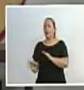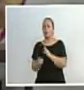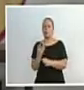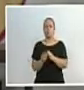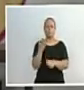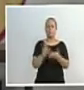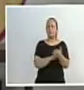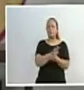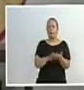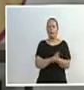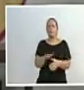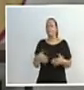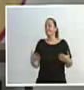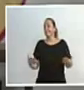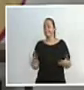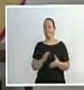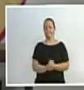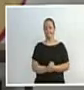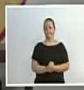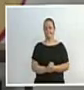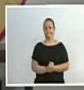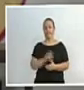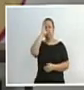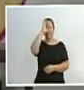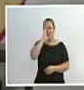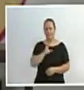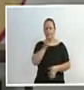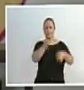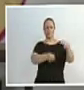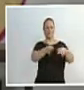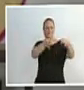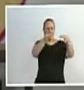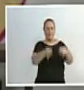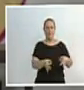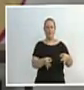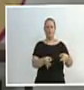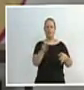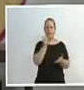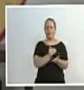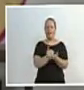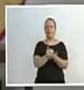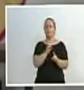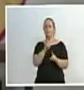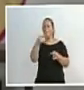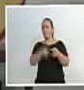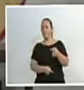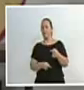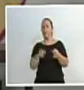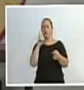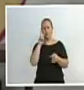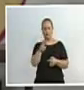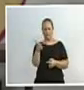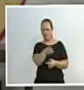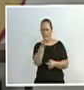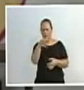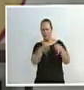que é sinônimo de cidadania e de justiça social, quando está em atividade, passa a ser sinônimo de toda essa injustiça que